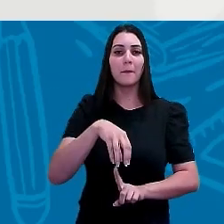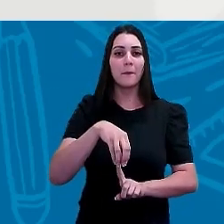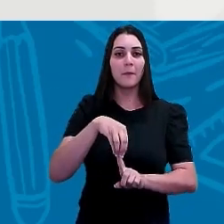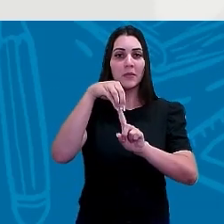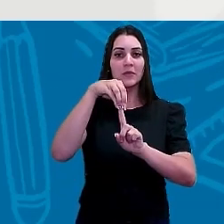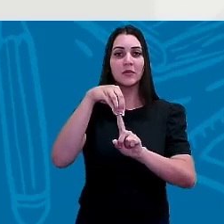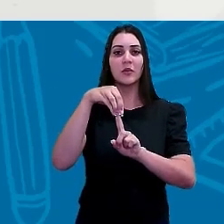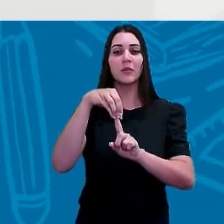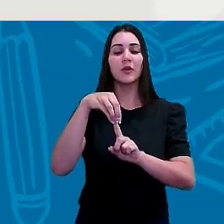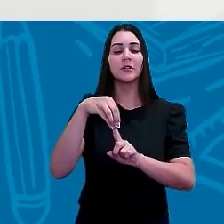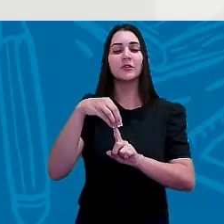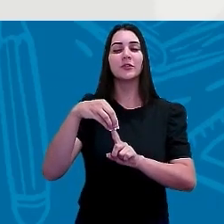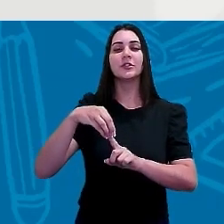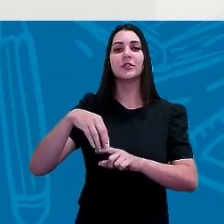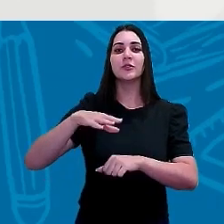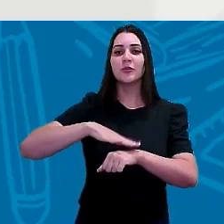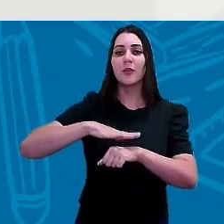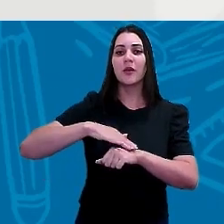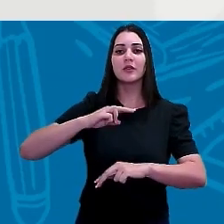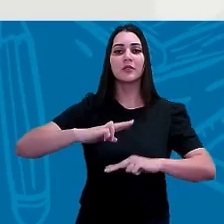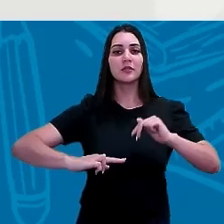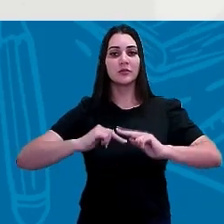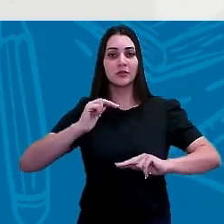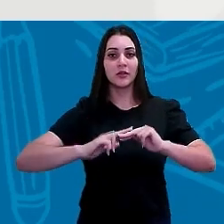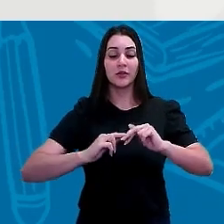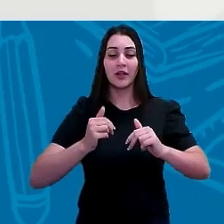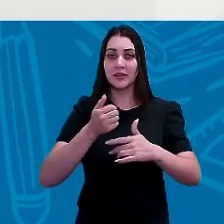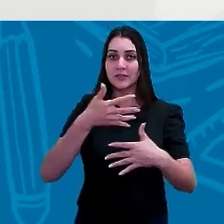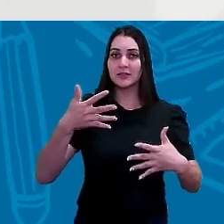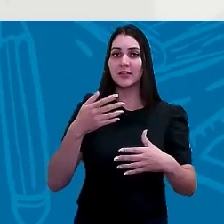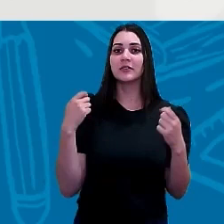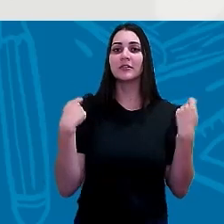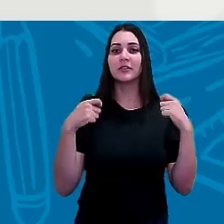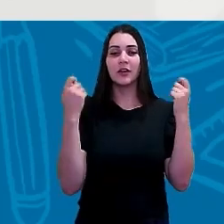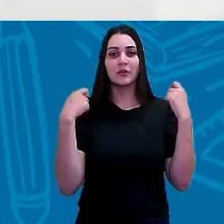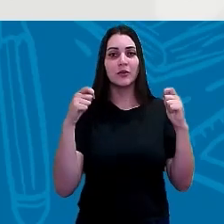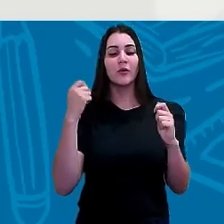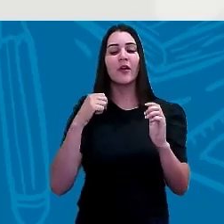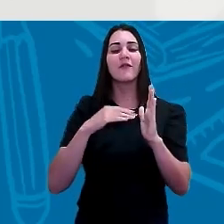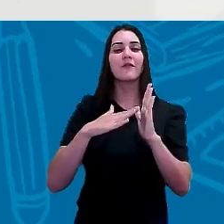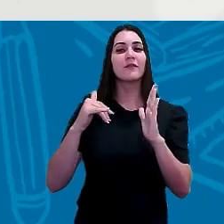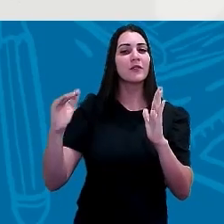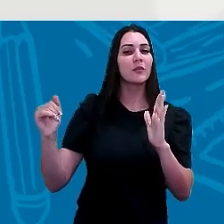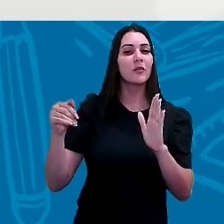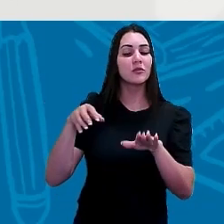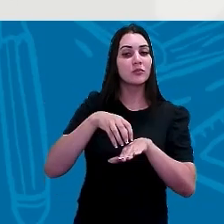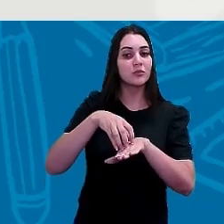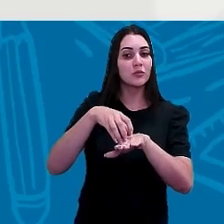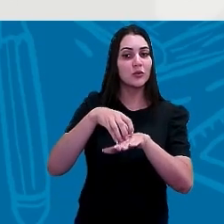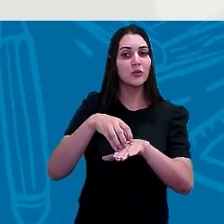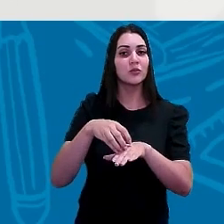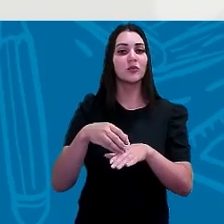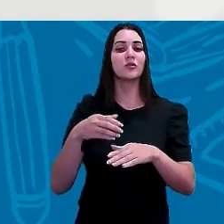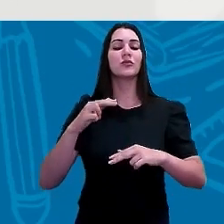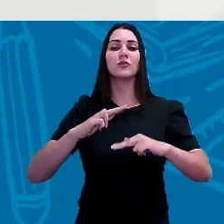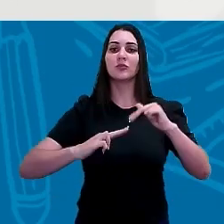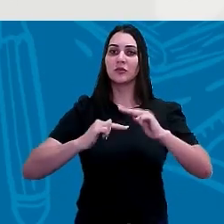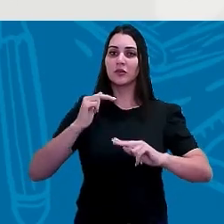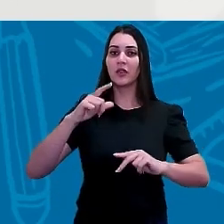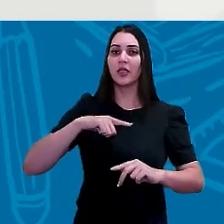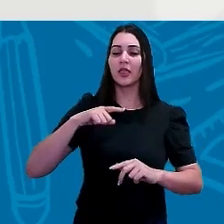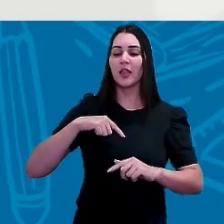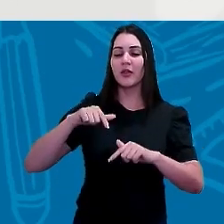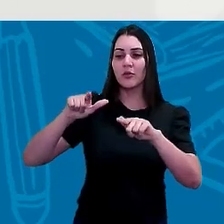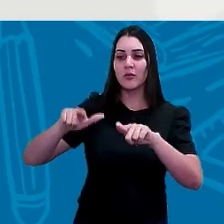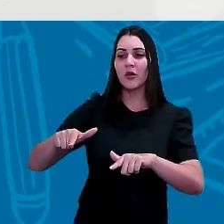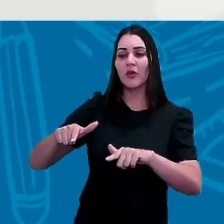de São João, né? Que a cidade de Caruaru ela é famosa pelo seu ponto turístico no São João, né? Tem lá o pátio, tem a